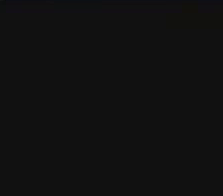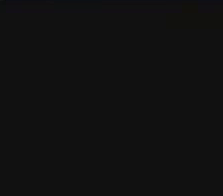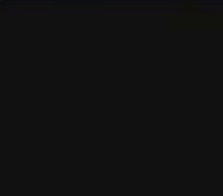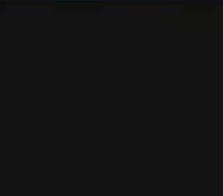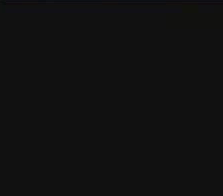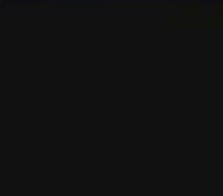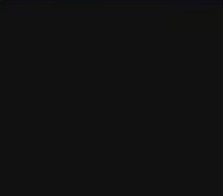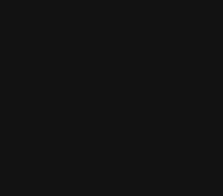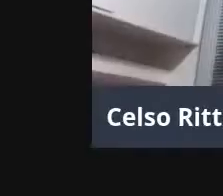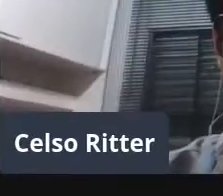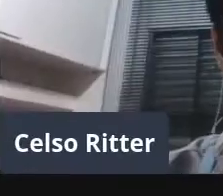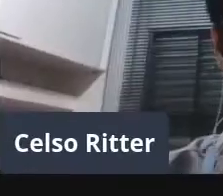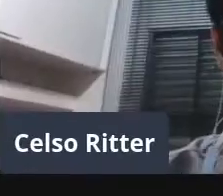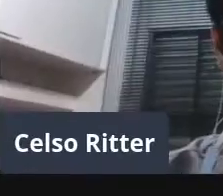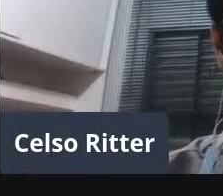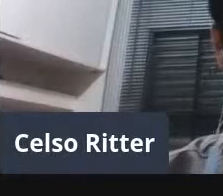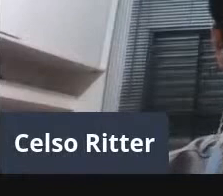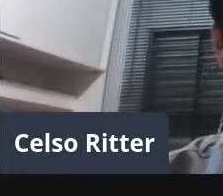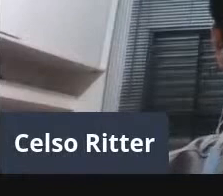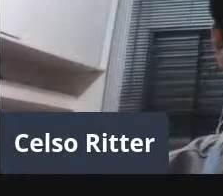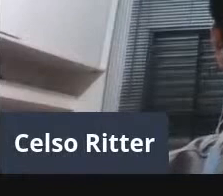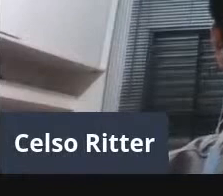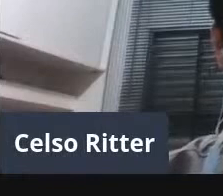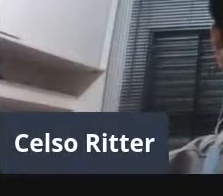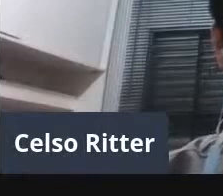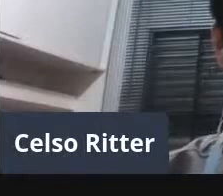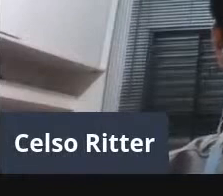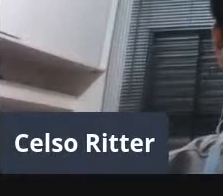Vou colocar minha apresentação aqui.